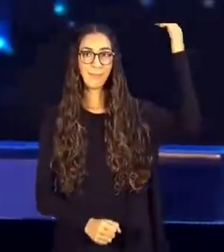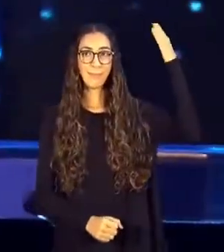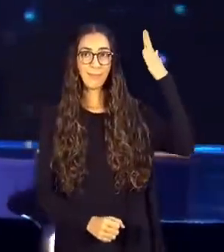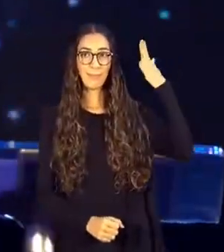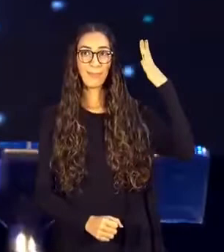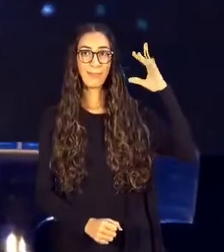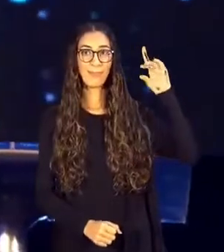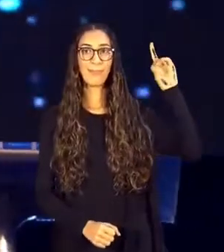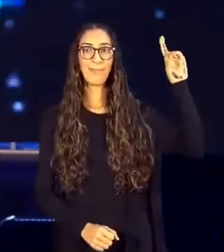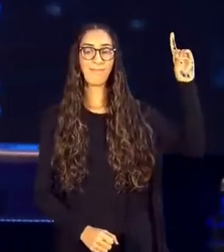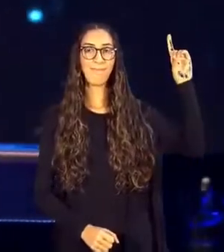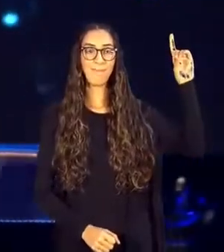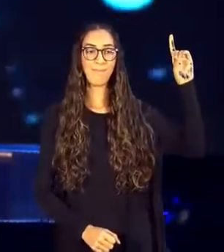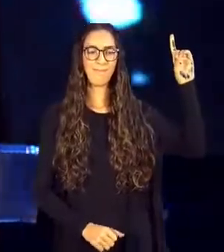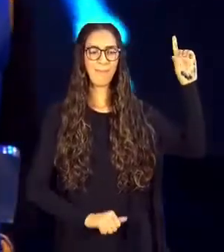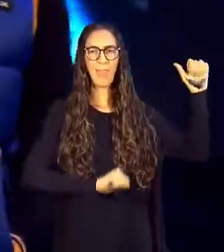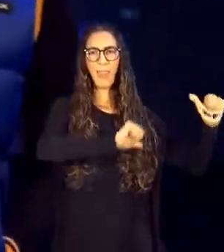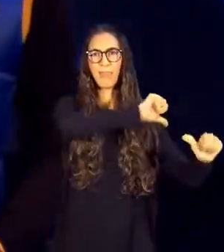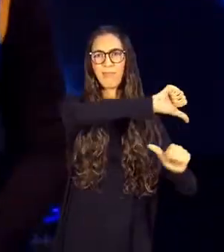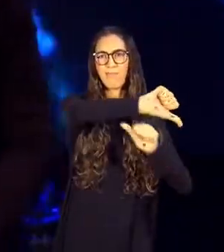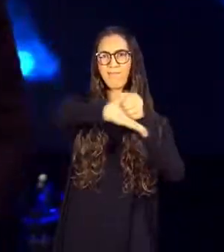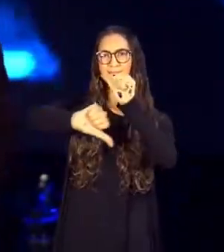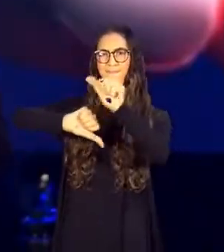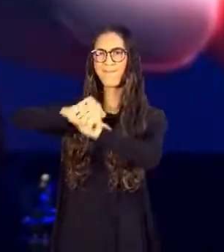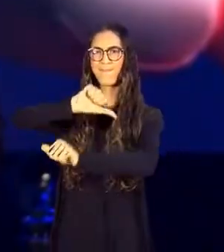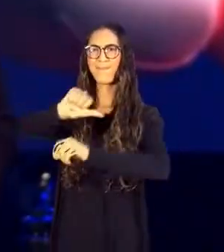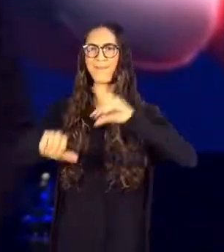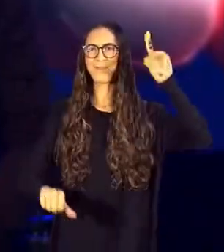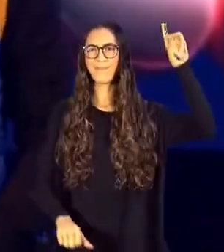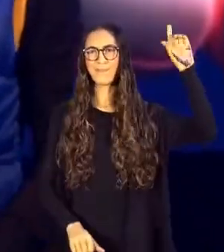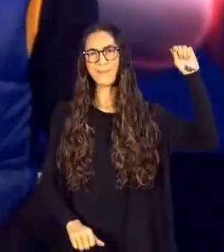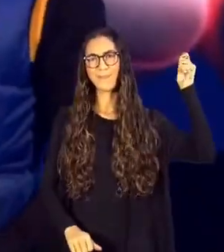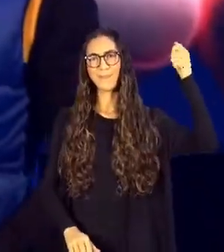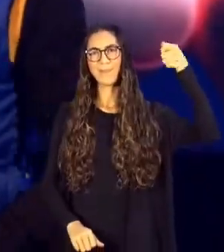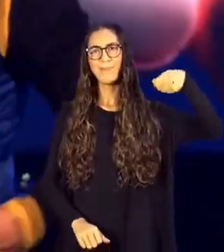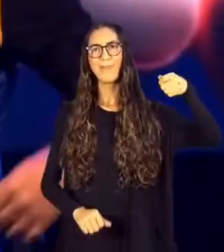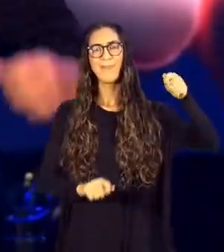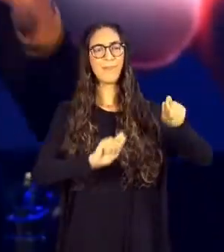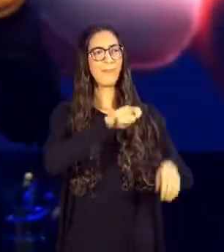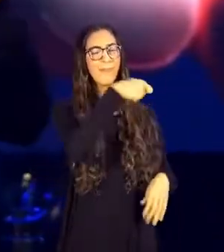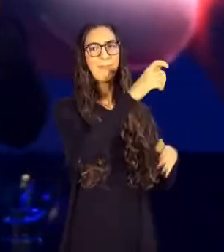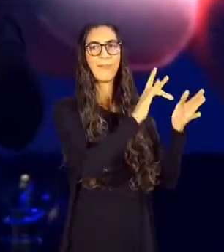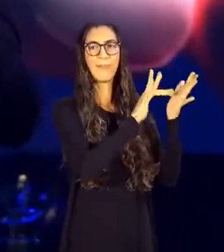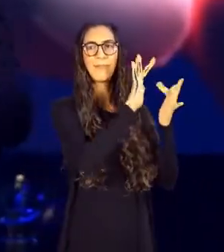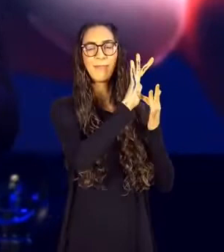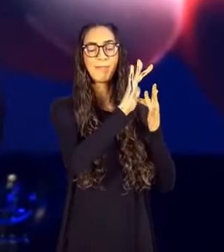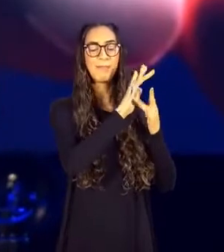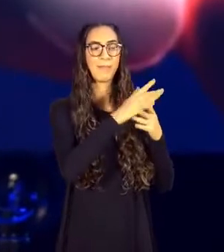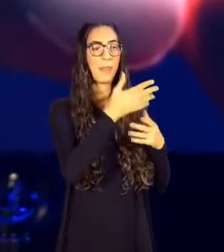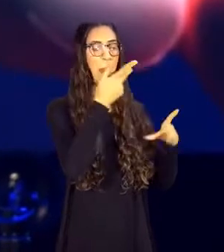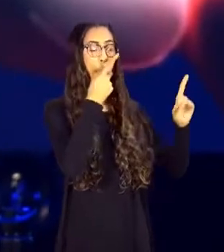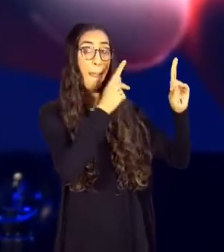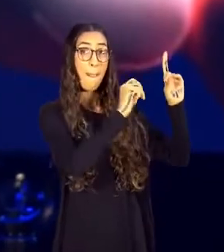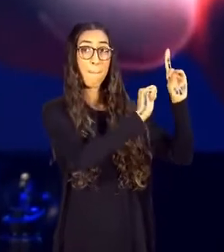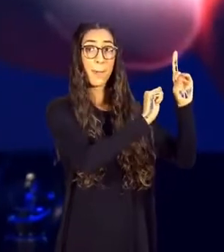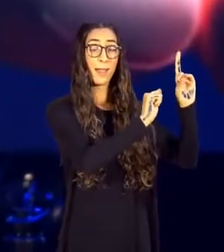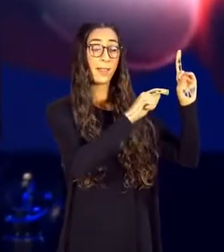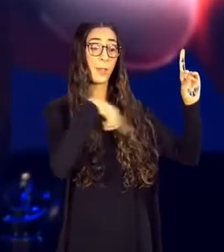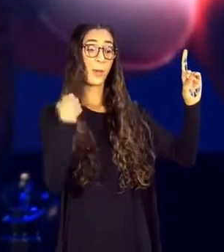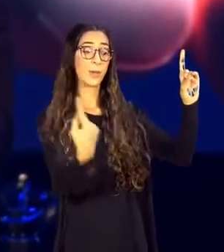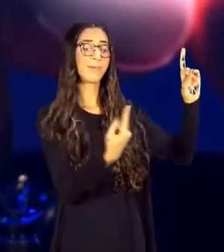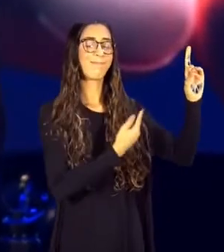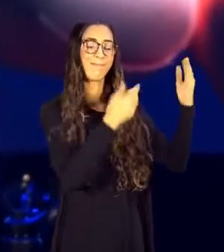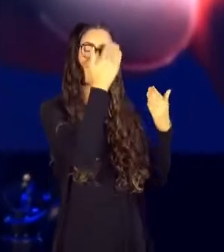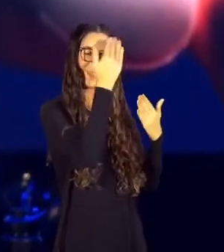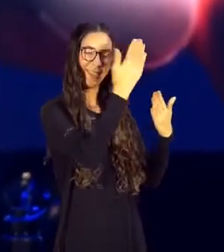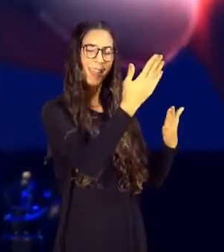As coisas mudam com a autoridade do nome de Jesus. Pai, nós te agradecemos e queremos que o Senhor fale conosco através da